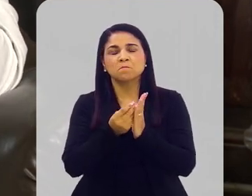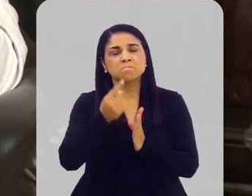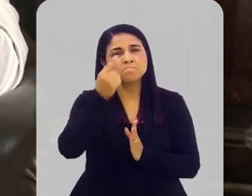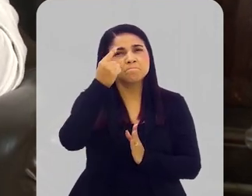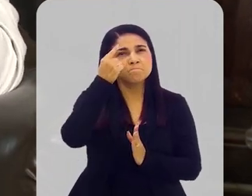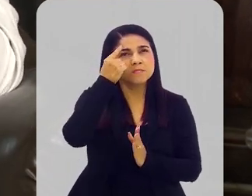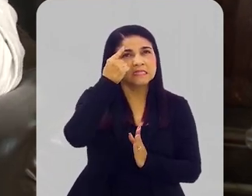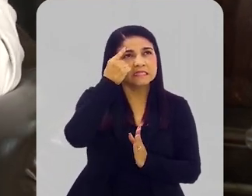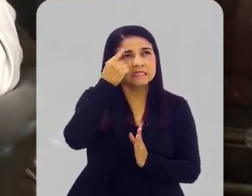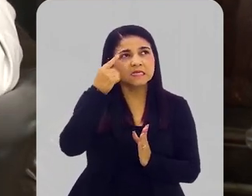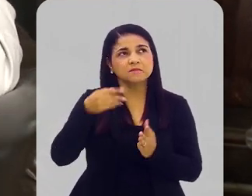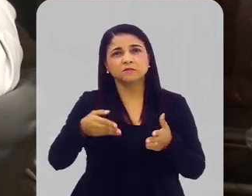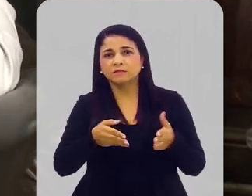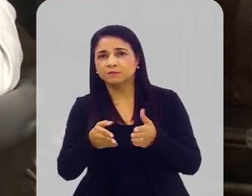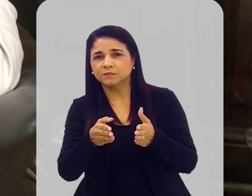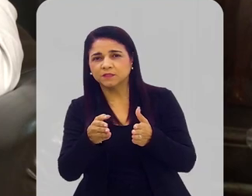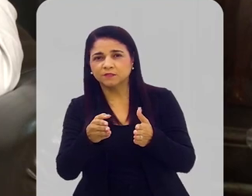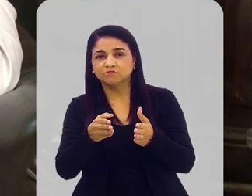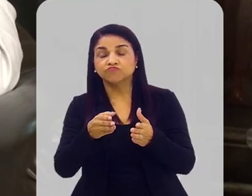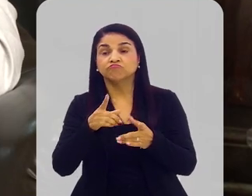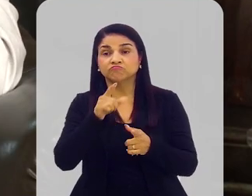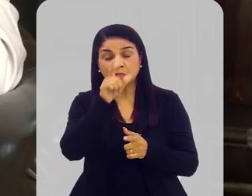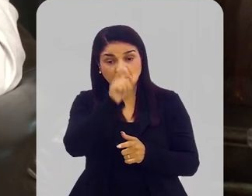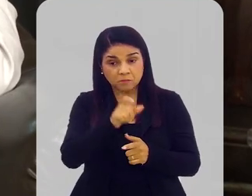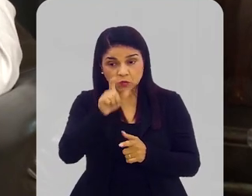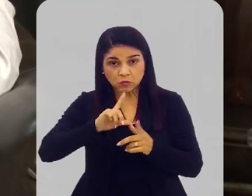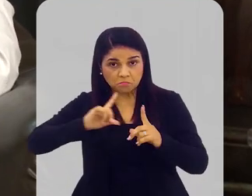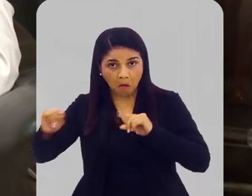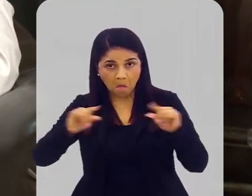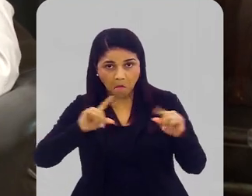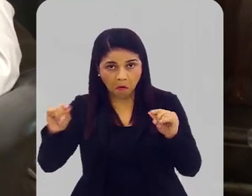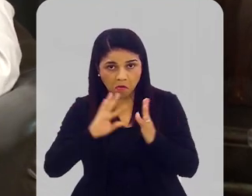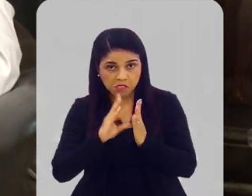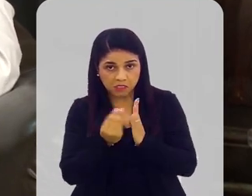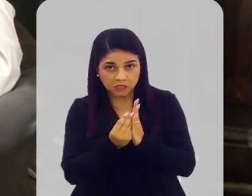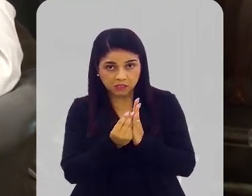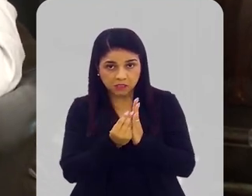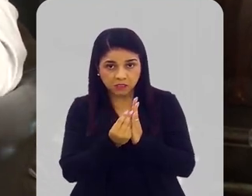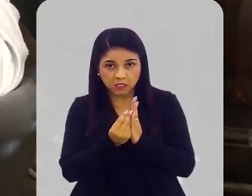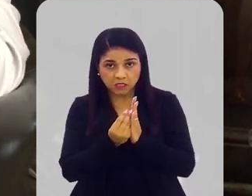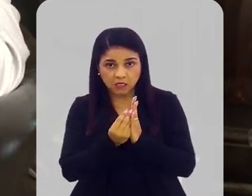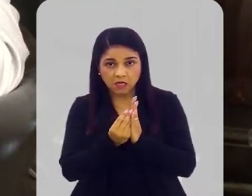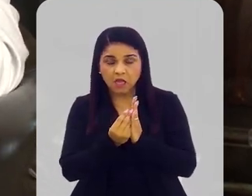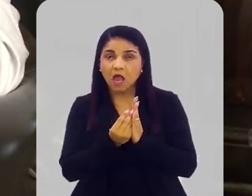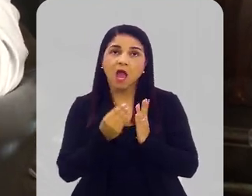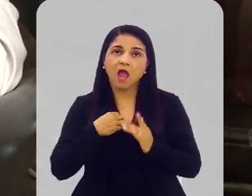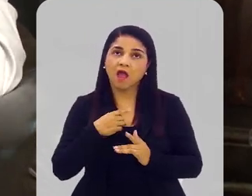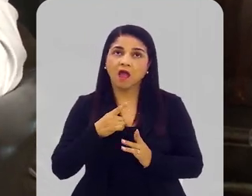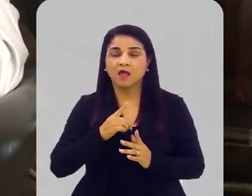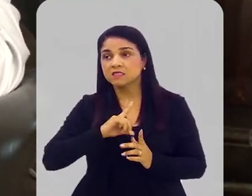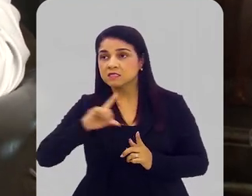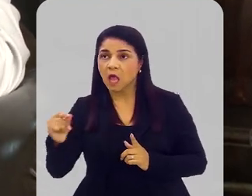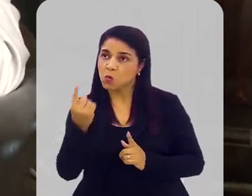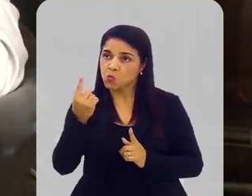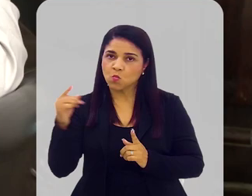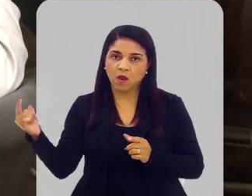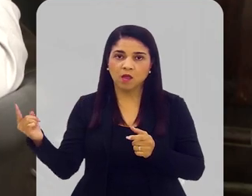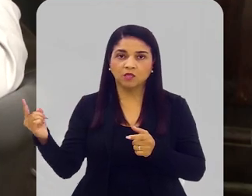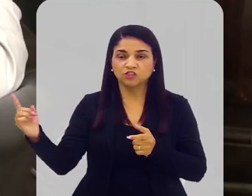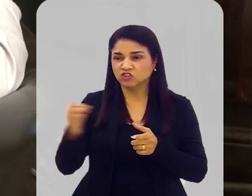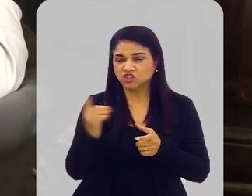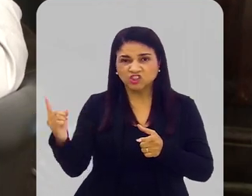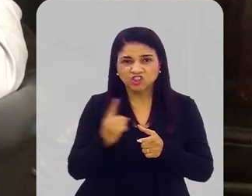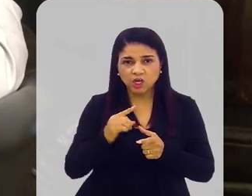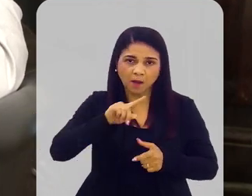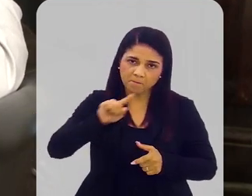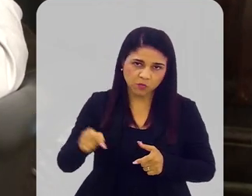é momento de você repensar os caminhos. Se tem muita gente saindo da sua igreja, você não pode falar, sai um, entra mil. Sabe esse